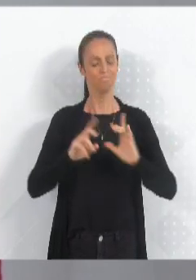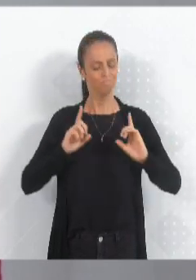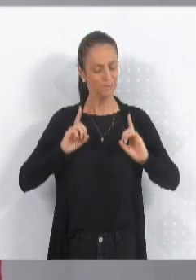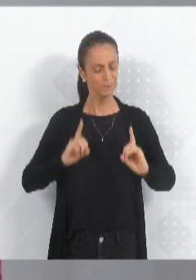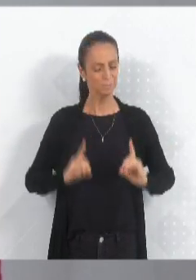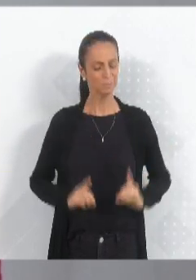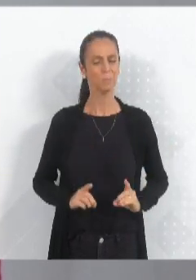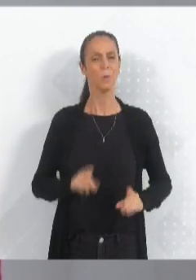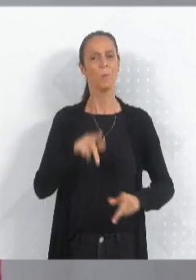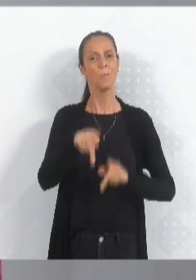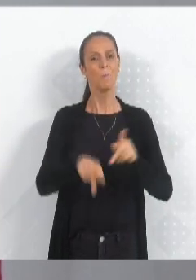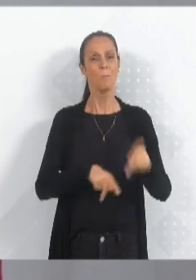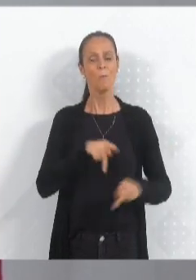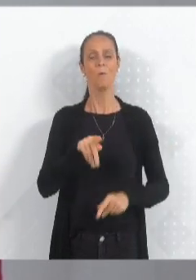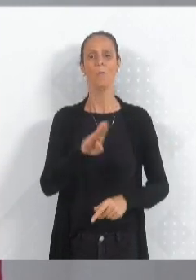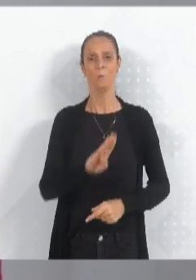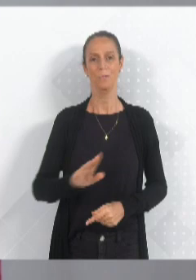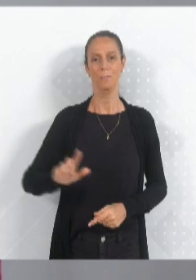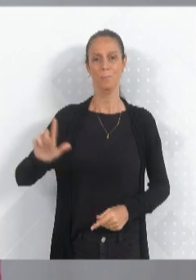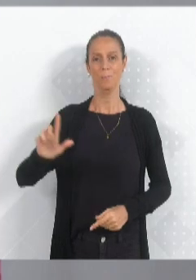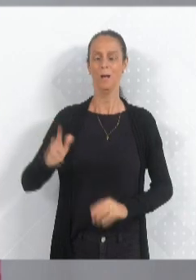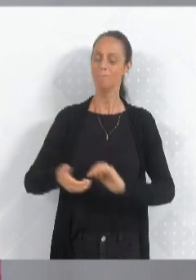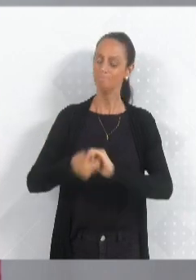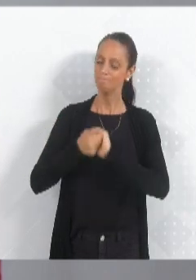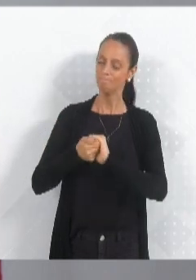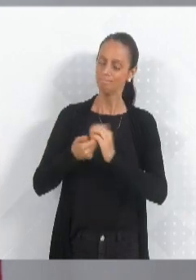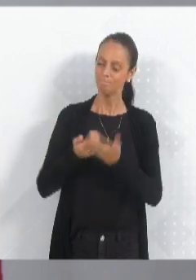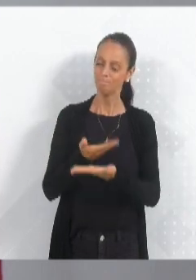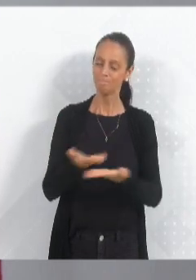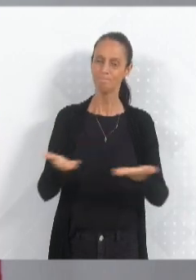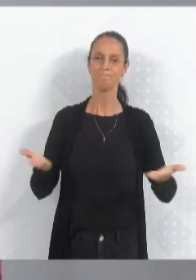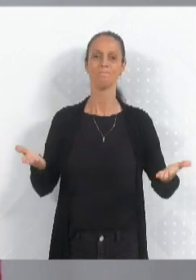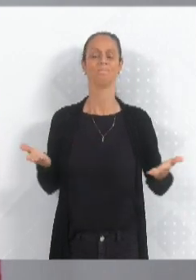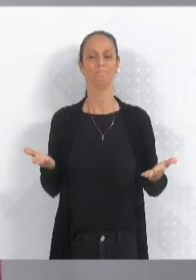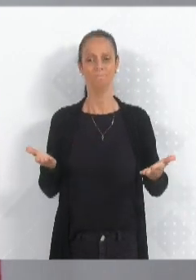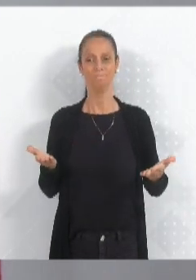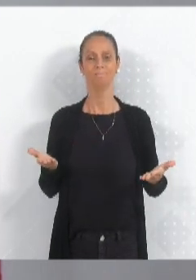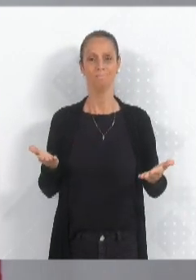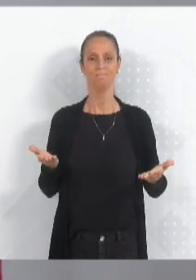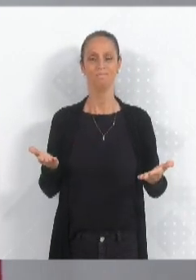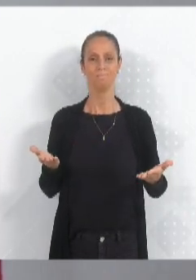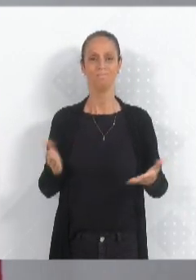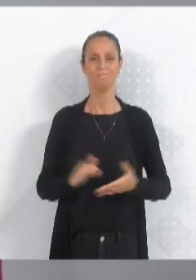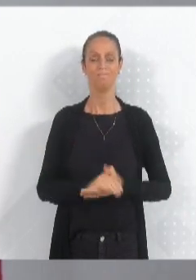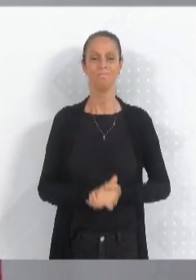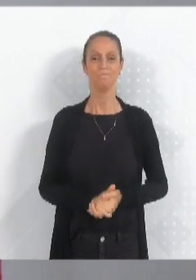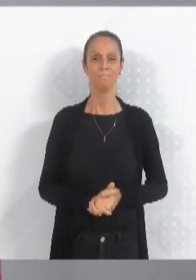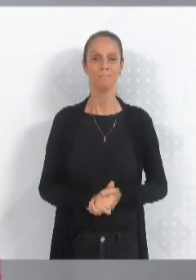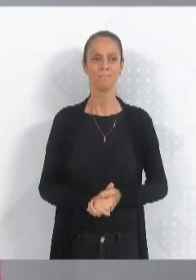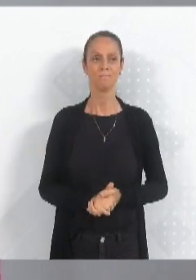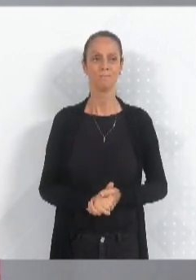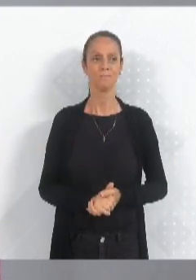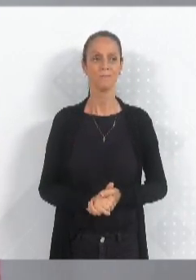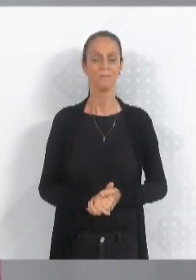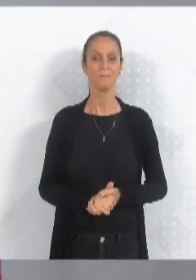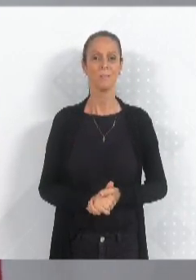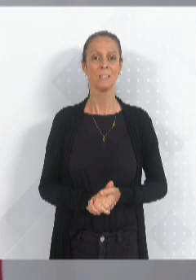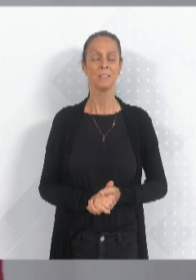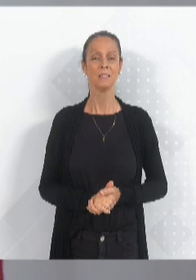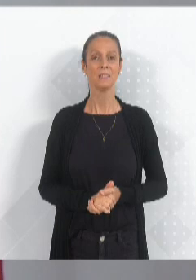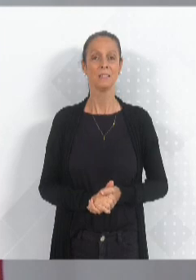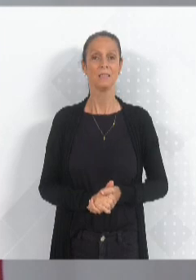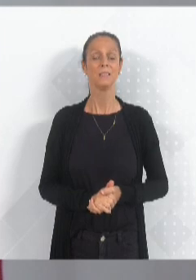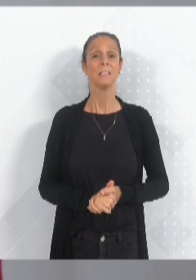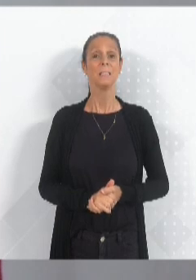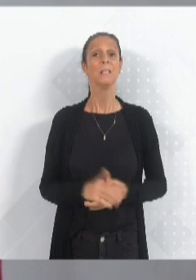blumau e assim eu os saudo da mesma maneira digna e cordial desde cheguei aqui fui muito bem acolhido em